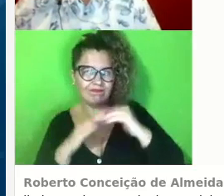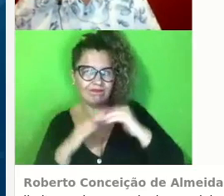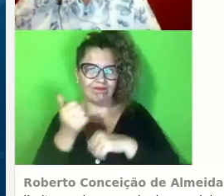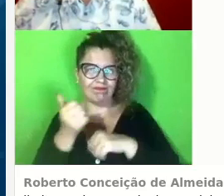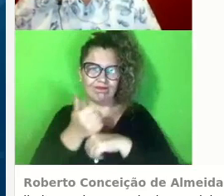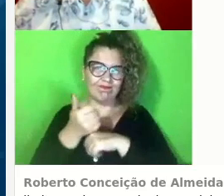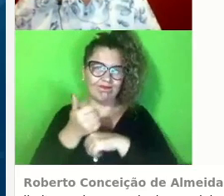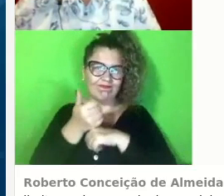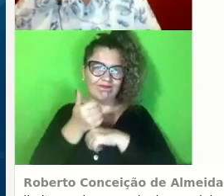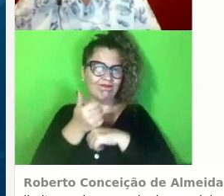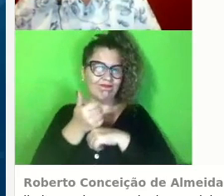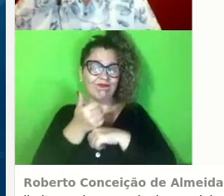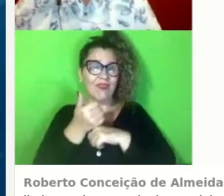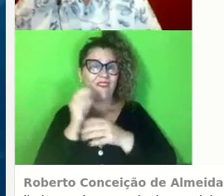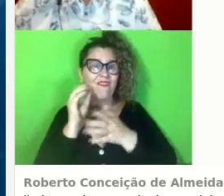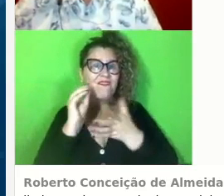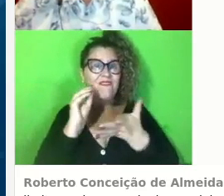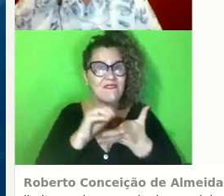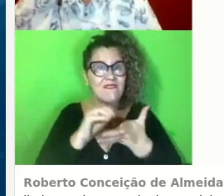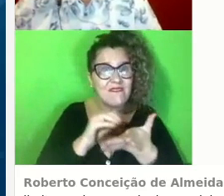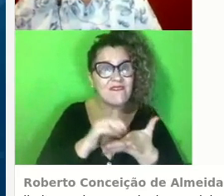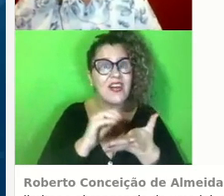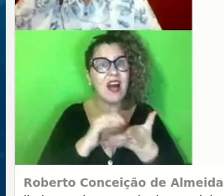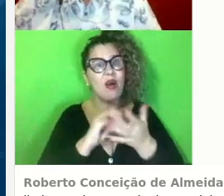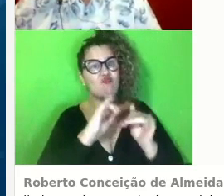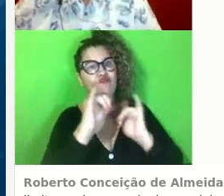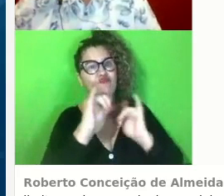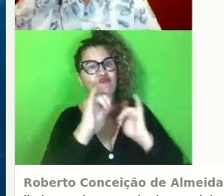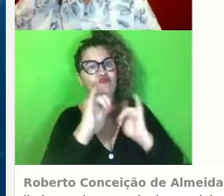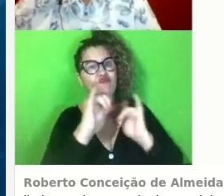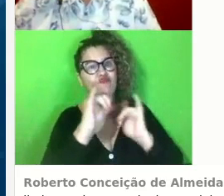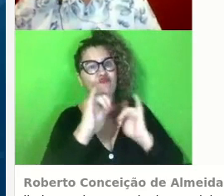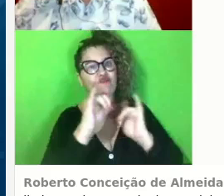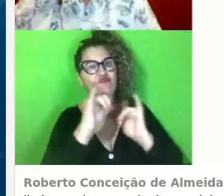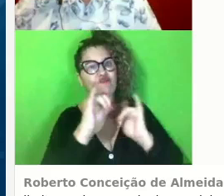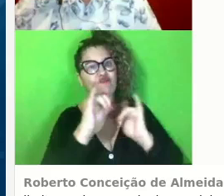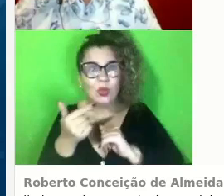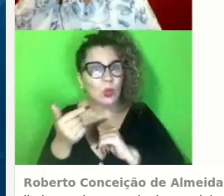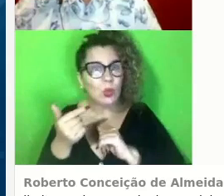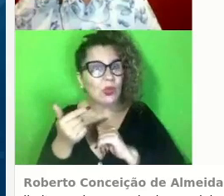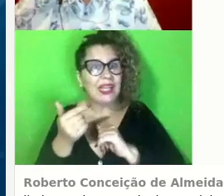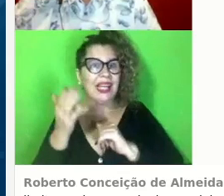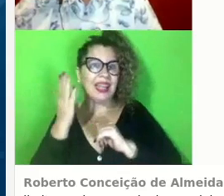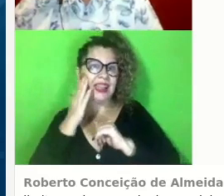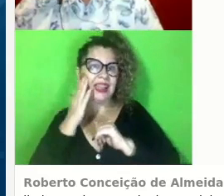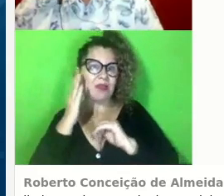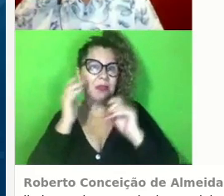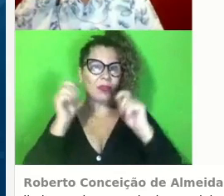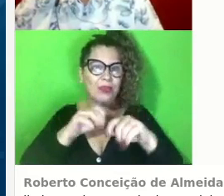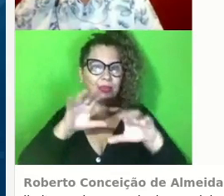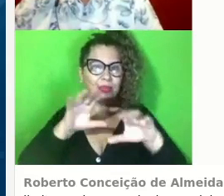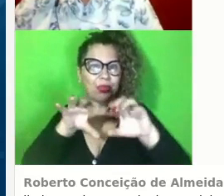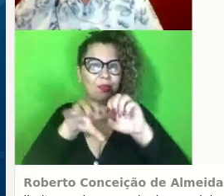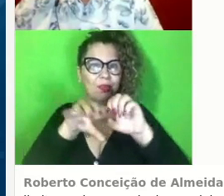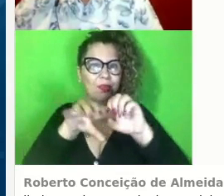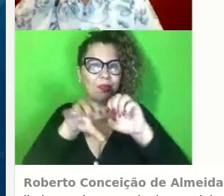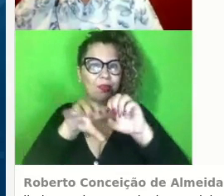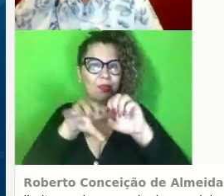não têm esse tipo de informação, de formação, de pensamento, né?